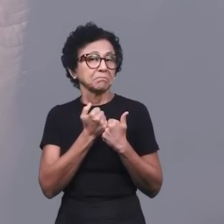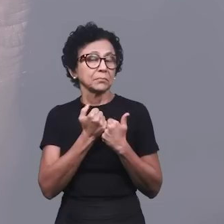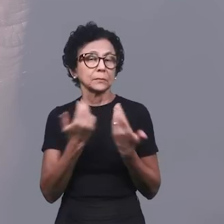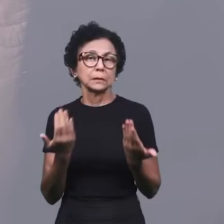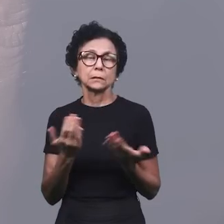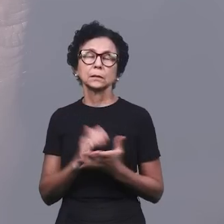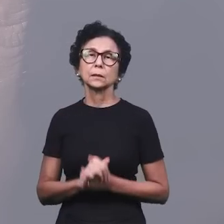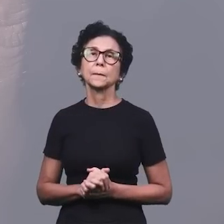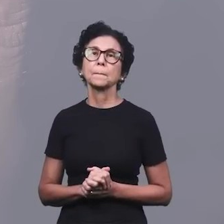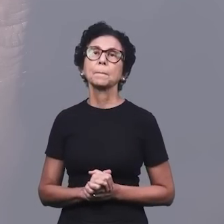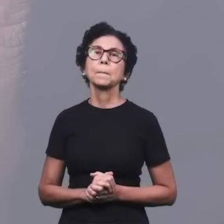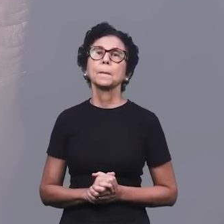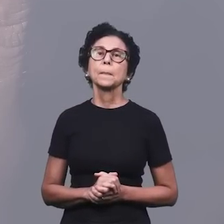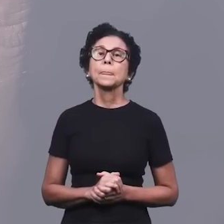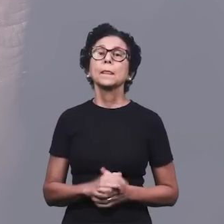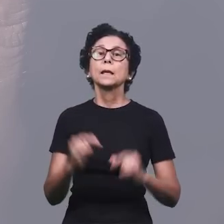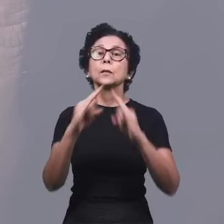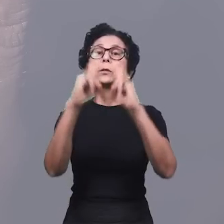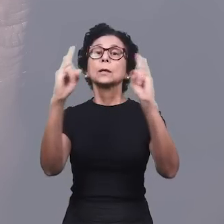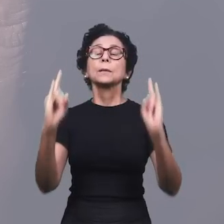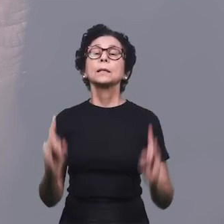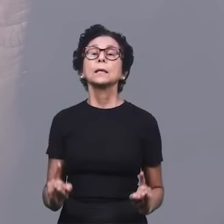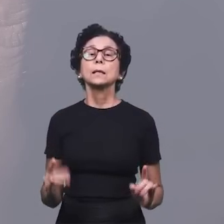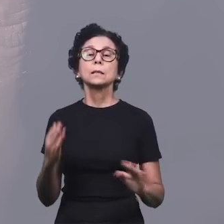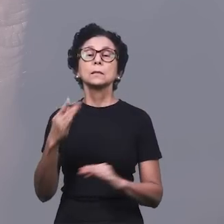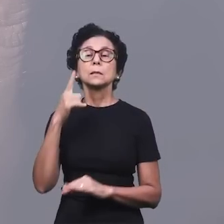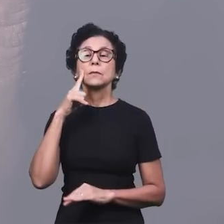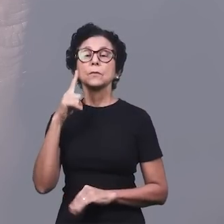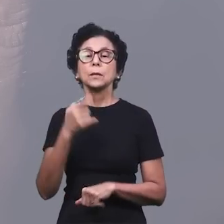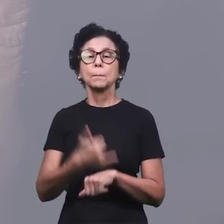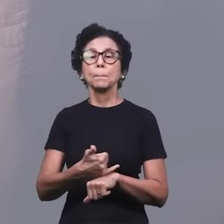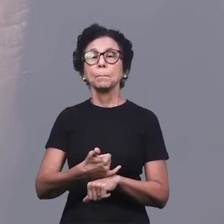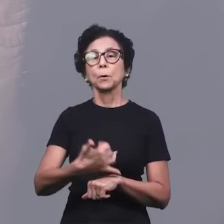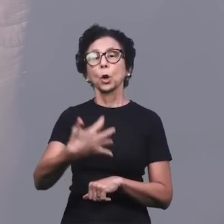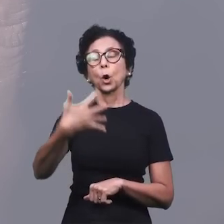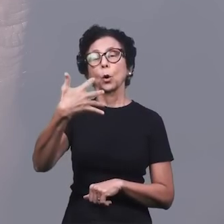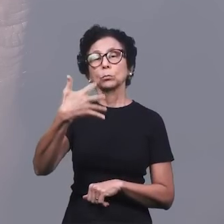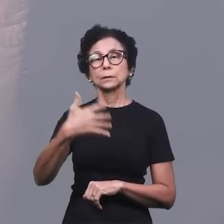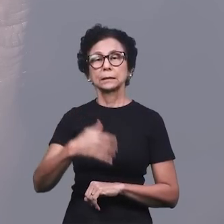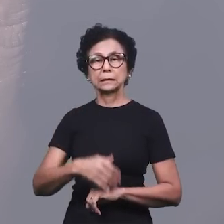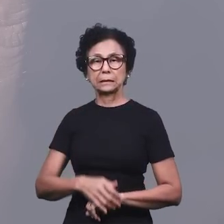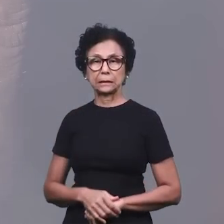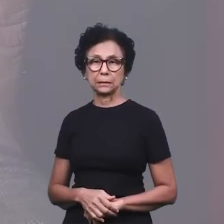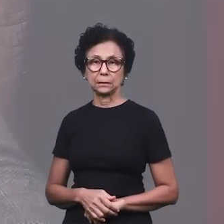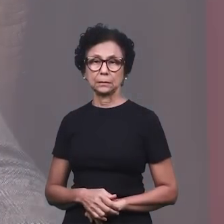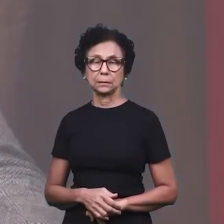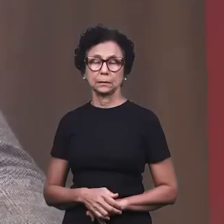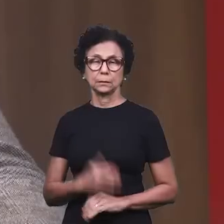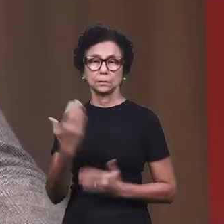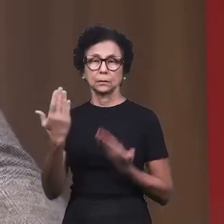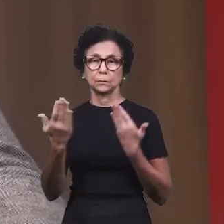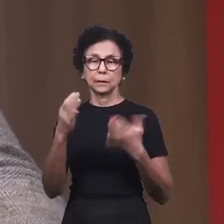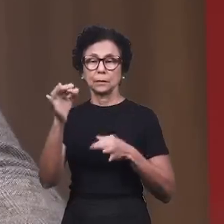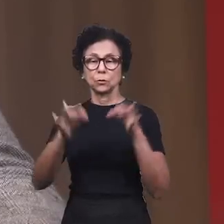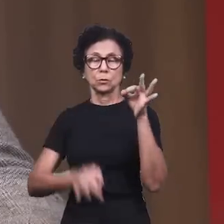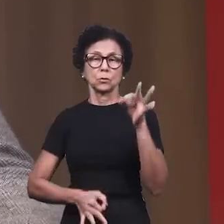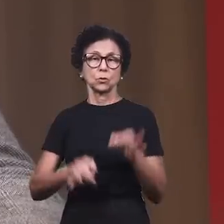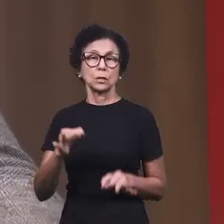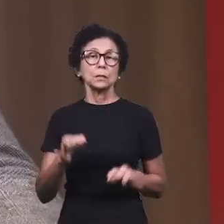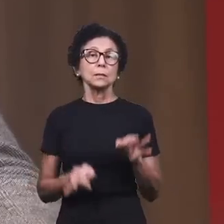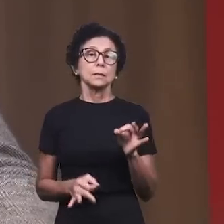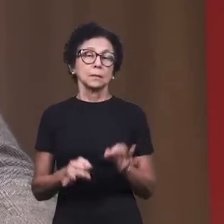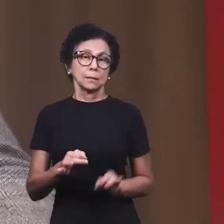Entrava-se no tabernáculo, o que se via ali? Bronze, né? Via muito bronze. Por quê? Porque o bronze fala da justiça. E quando se fala